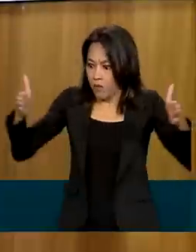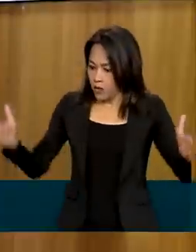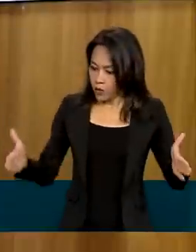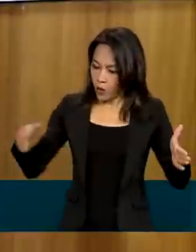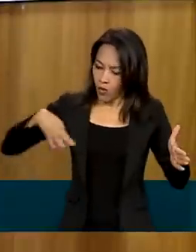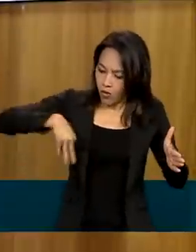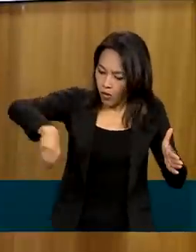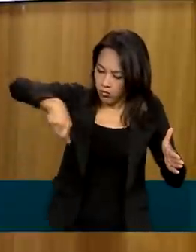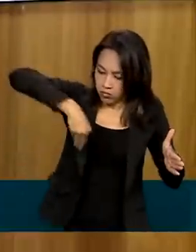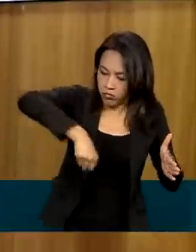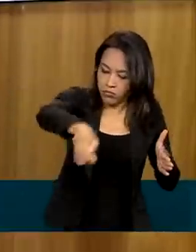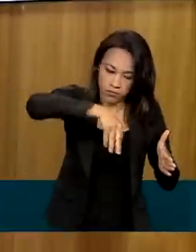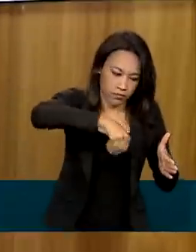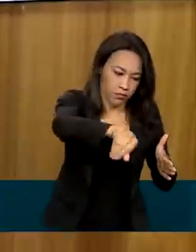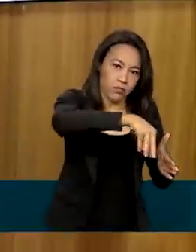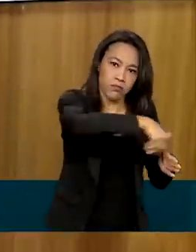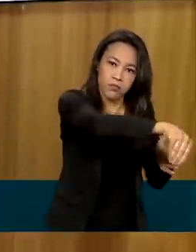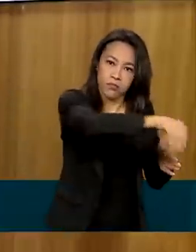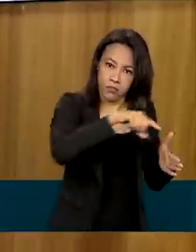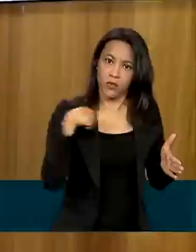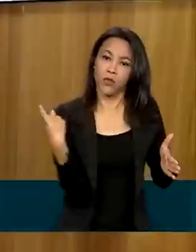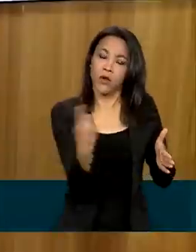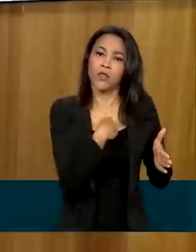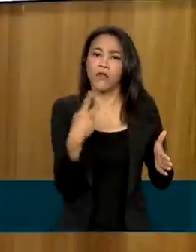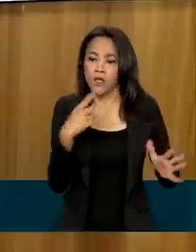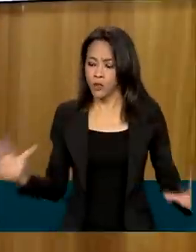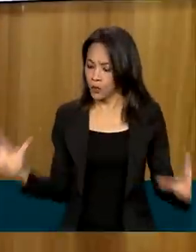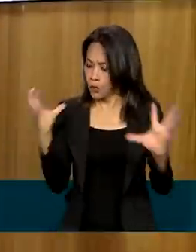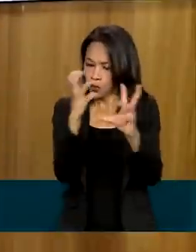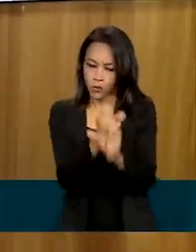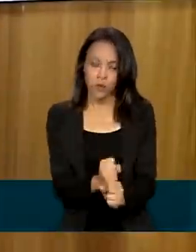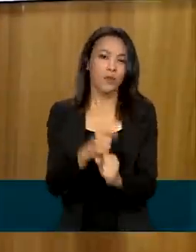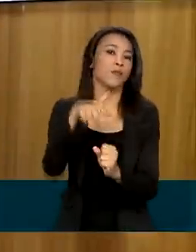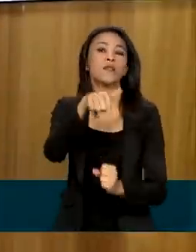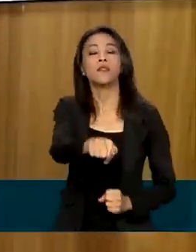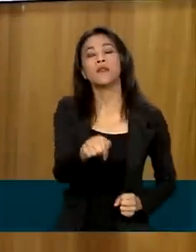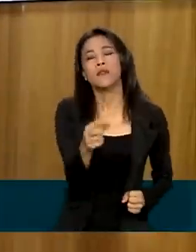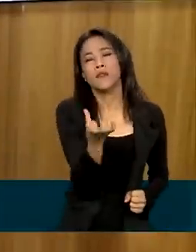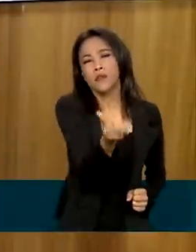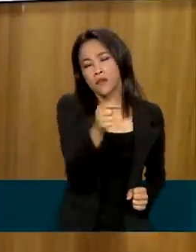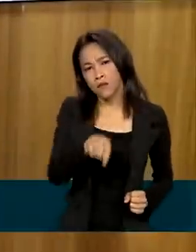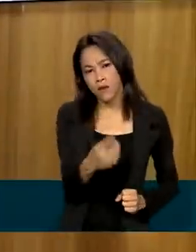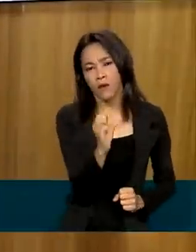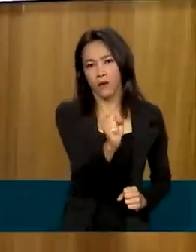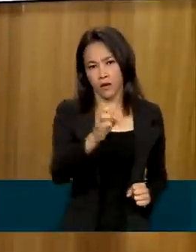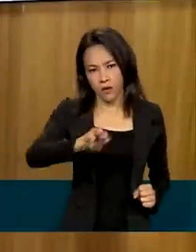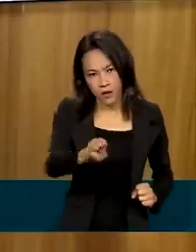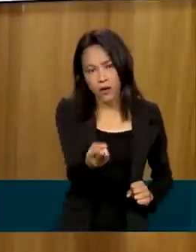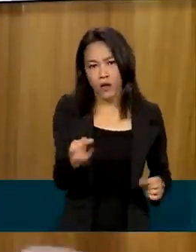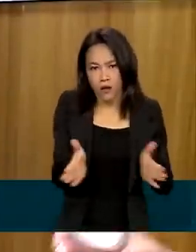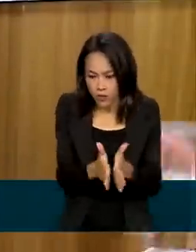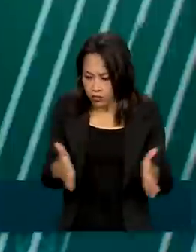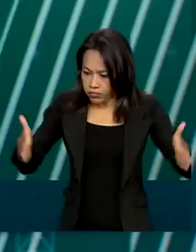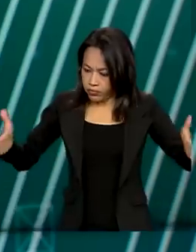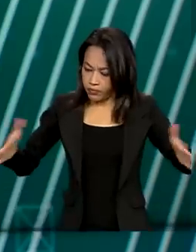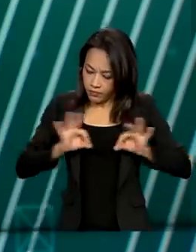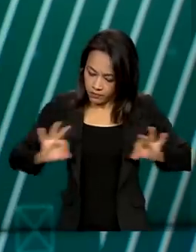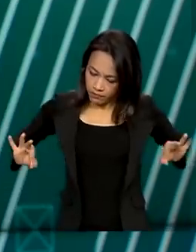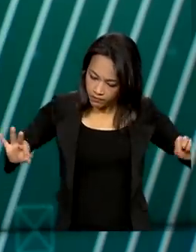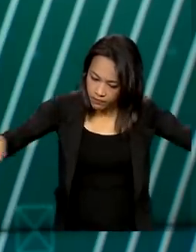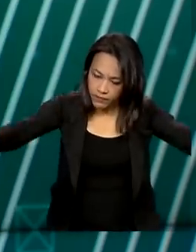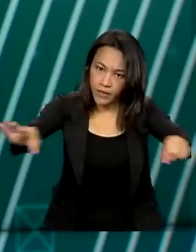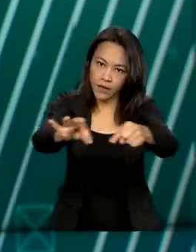plantada aí nós estamos falando numa área total de 76,8 milhões de hectares